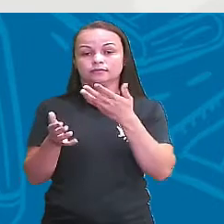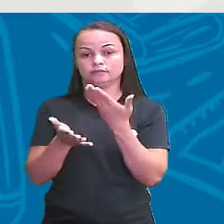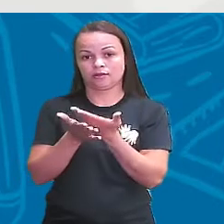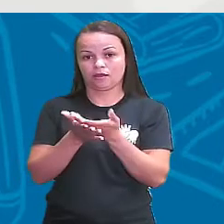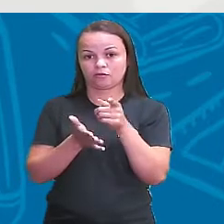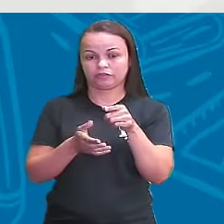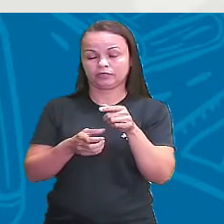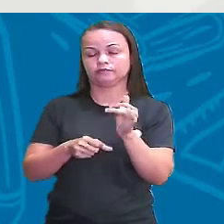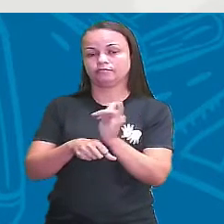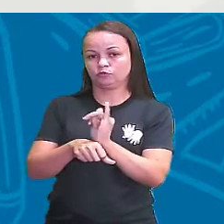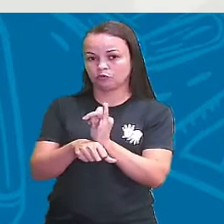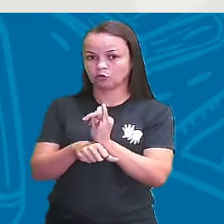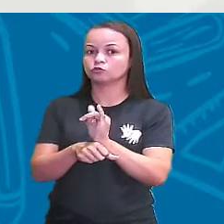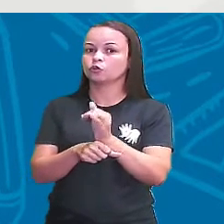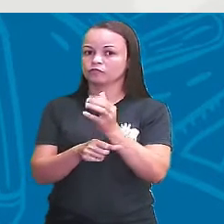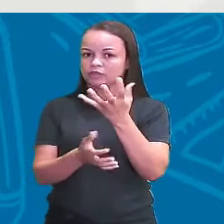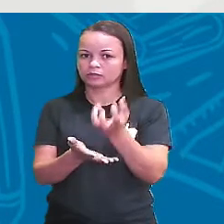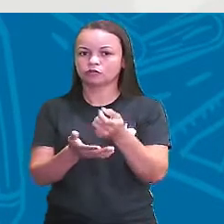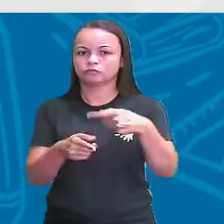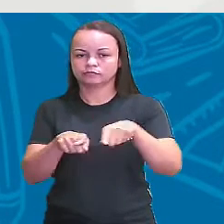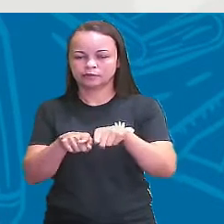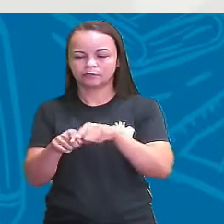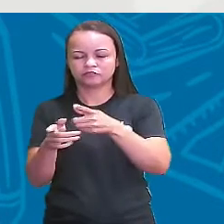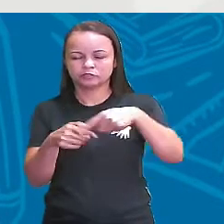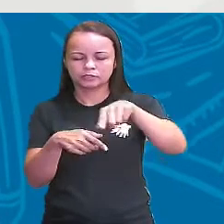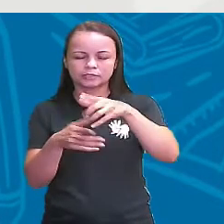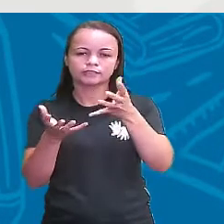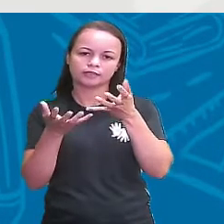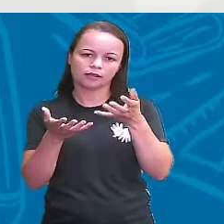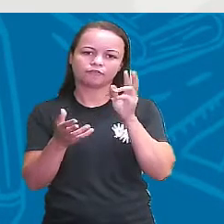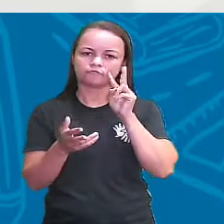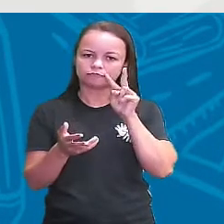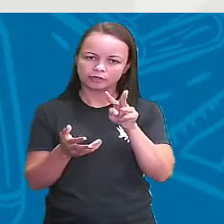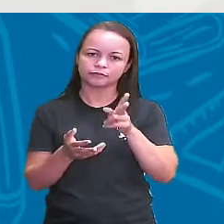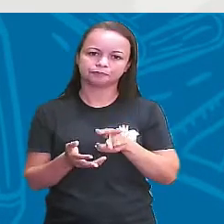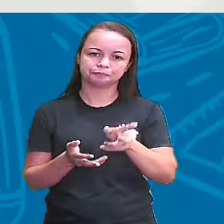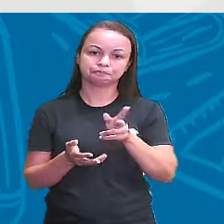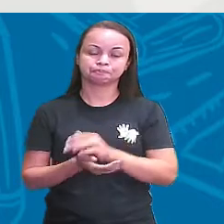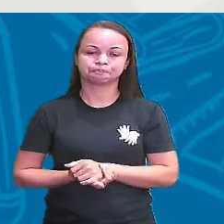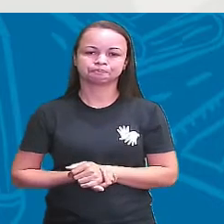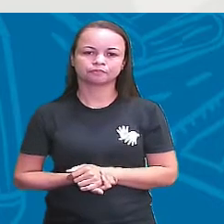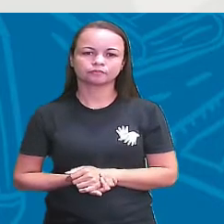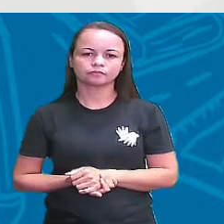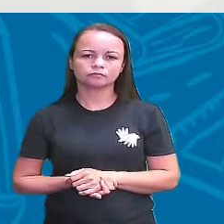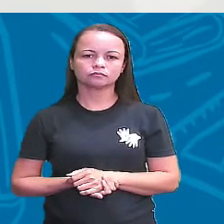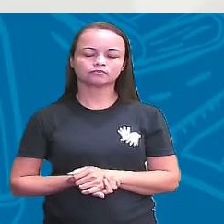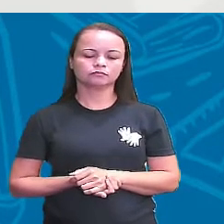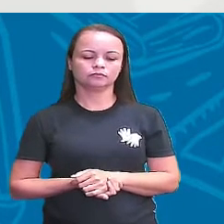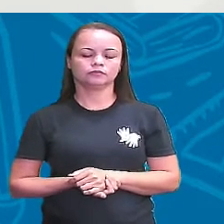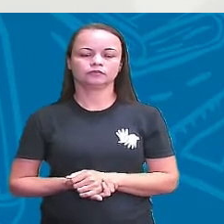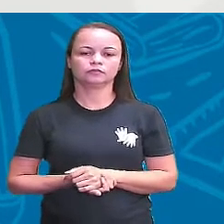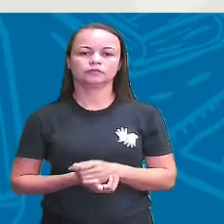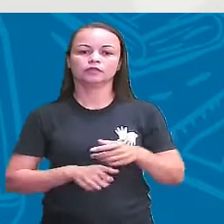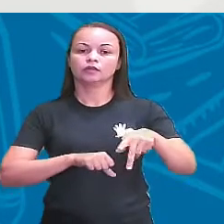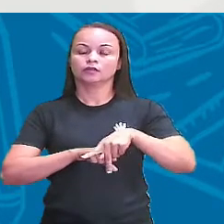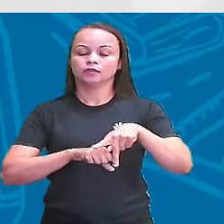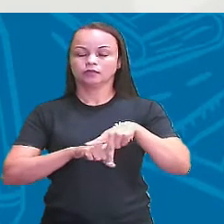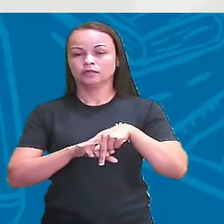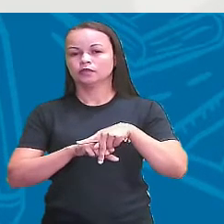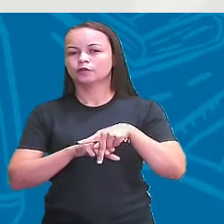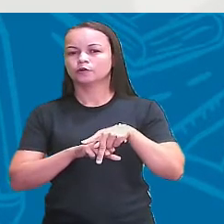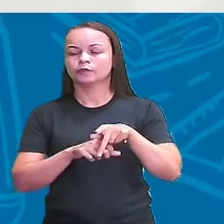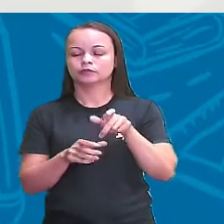no YouTube, então você pode assistir sempre que você quiser também, tá bom? E o que são pronomes